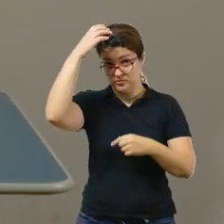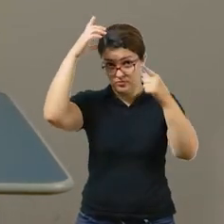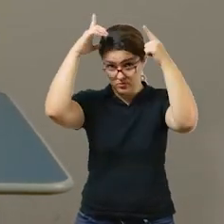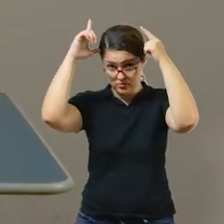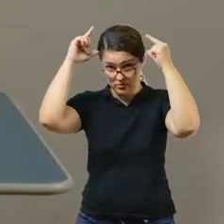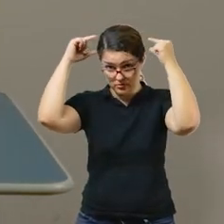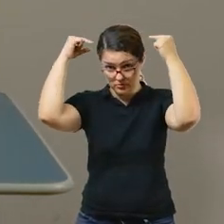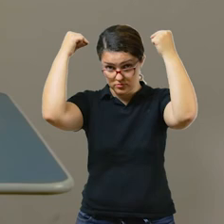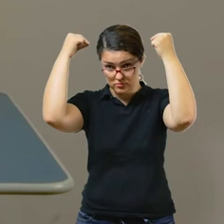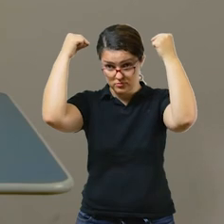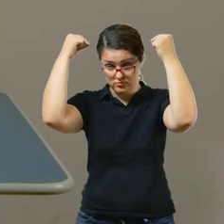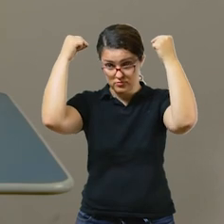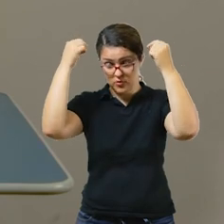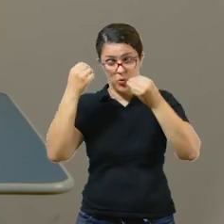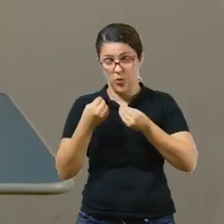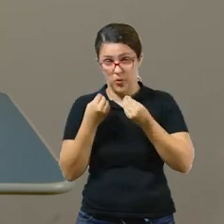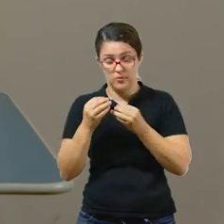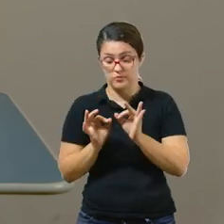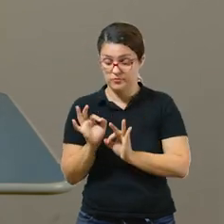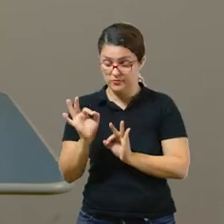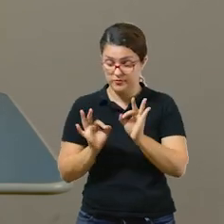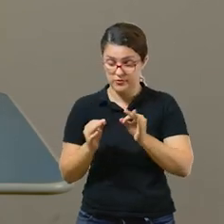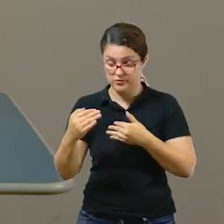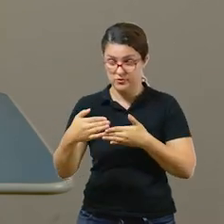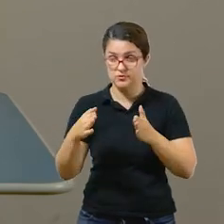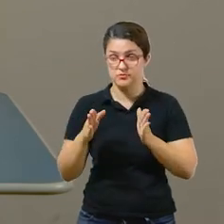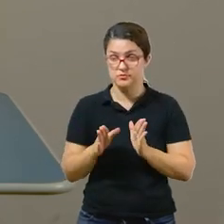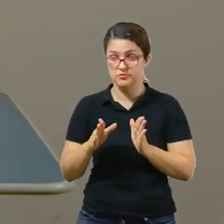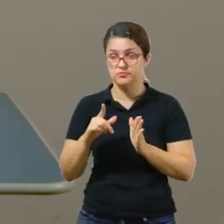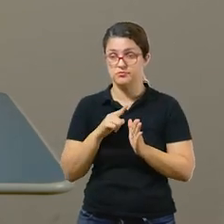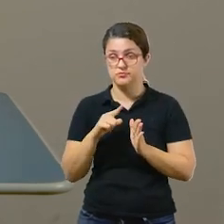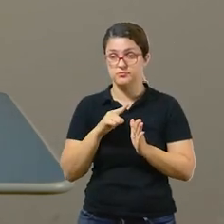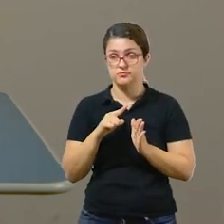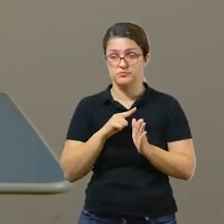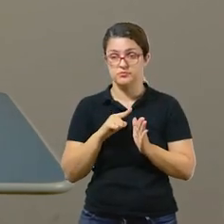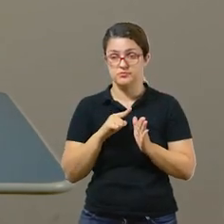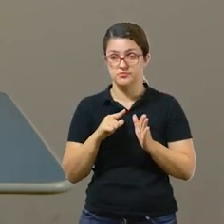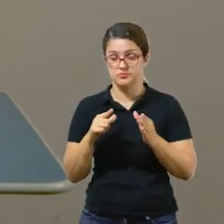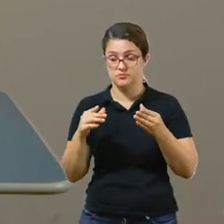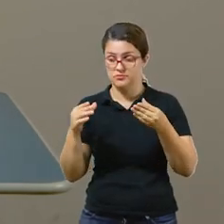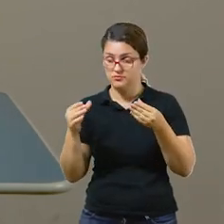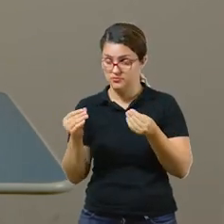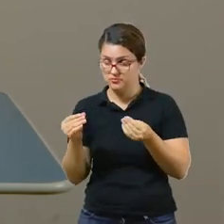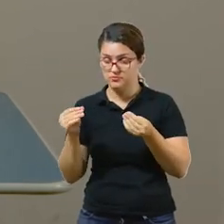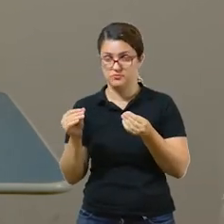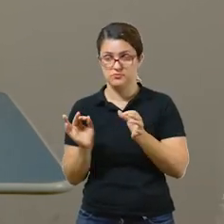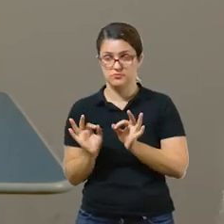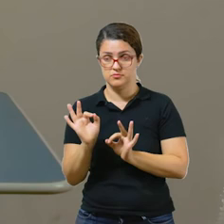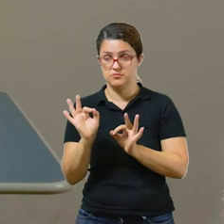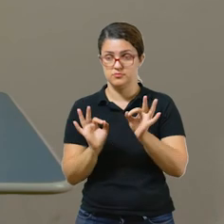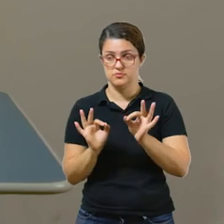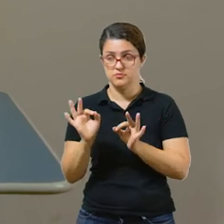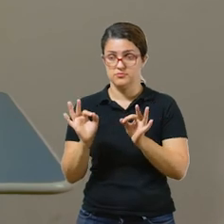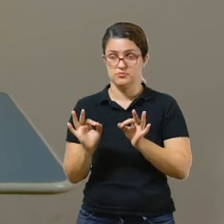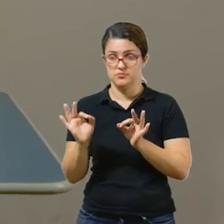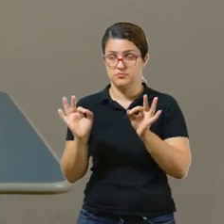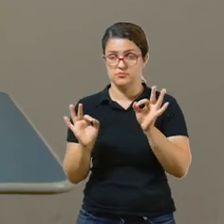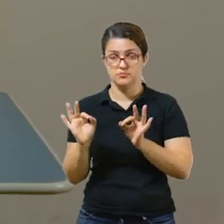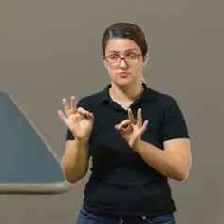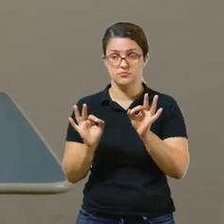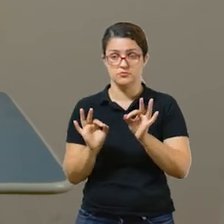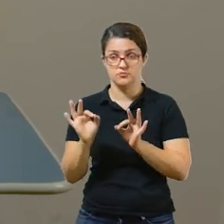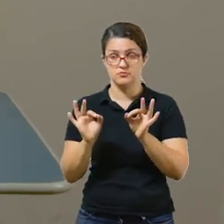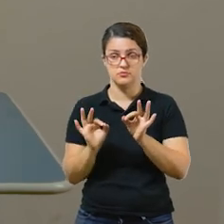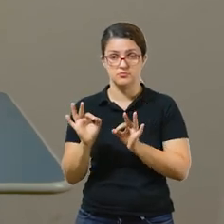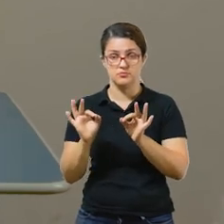Gancho, né? Olha só, feito com papelão, duas partes, vocês colam nas laterais e ele se